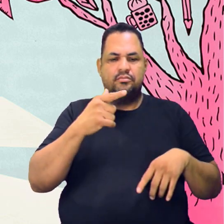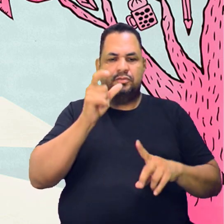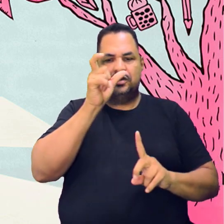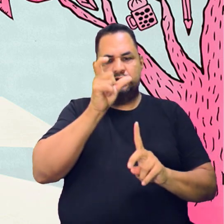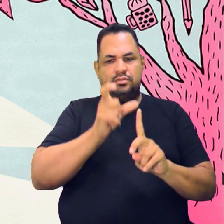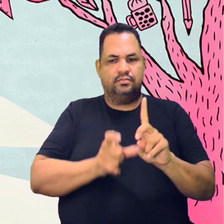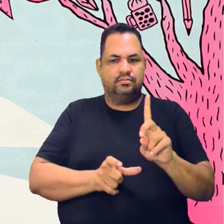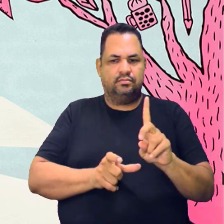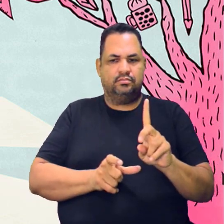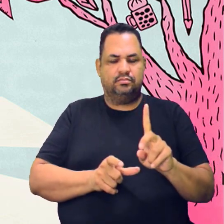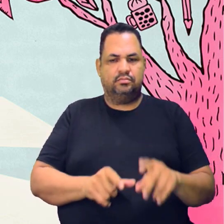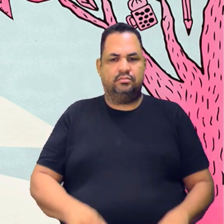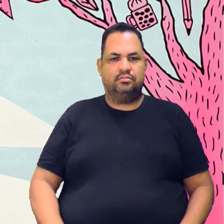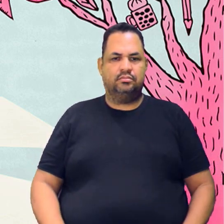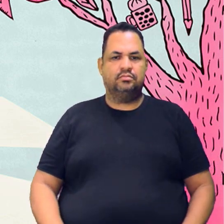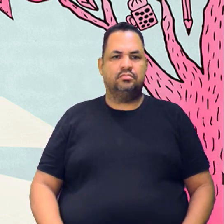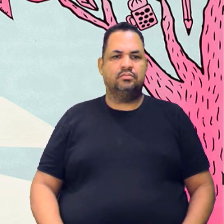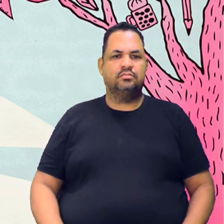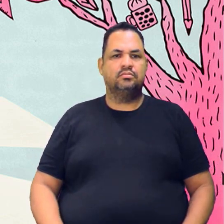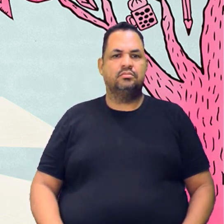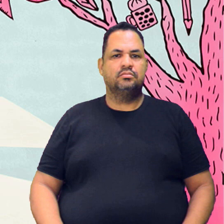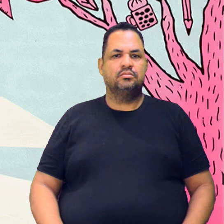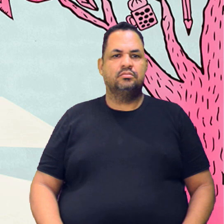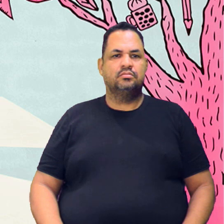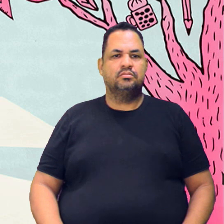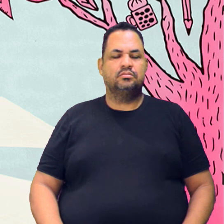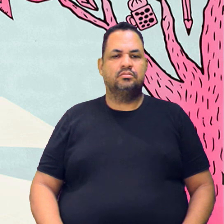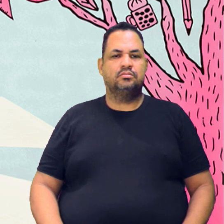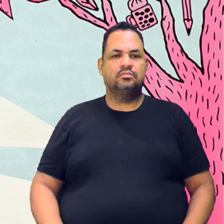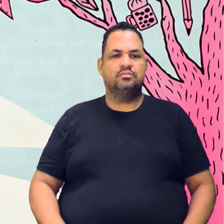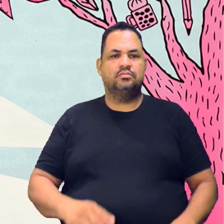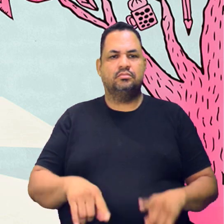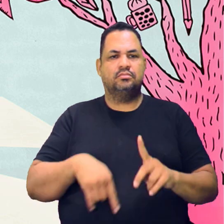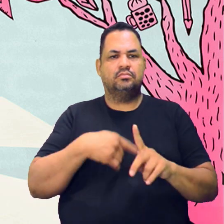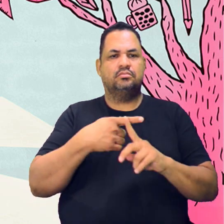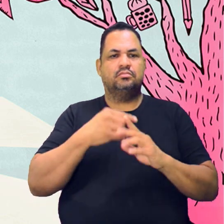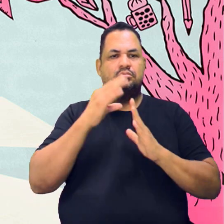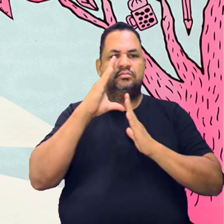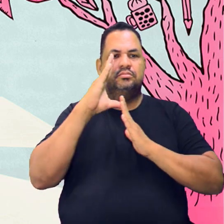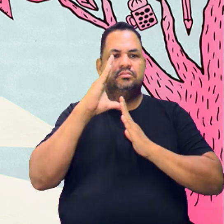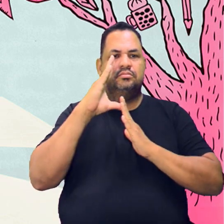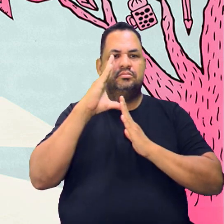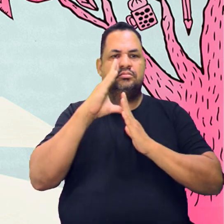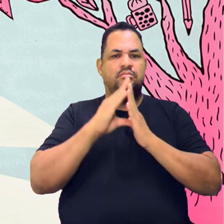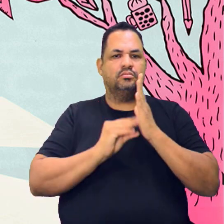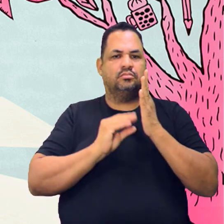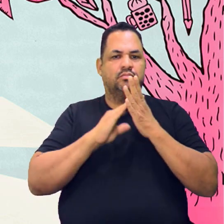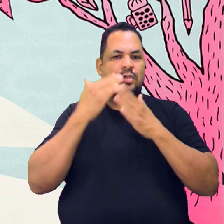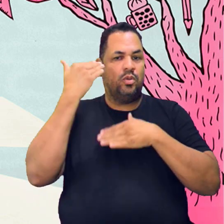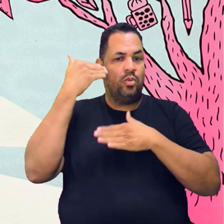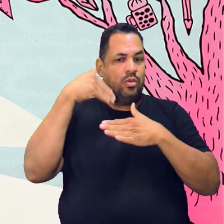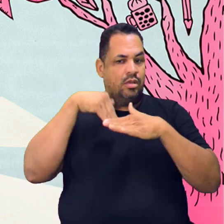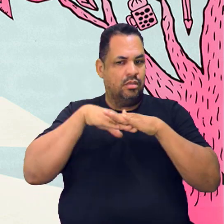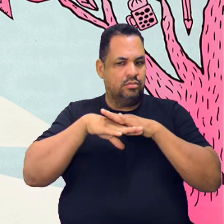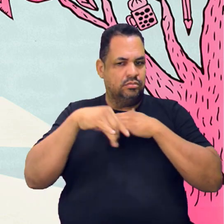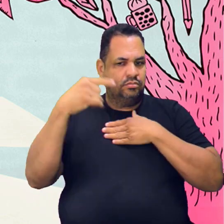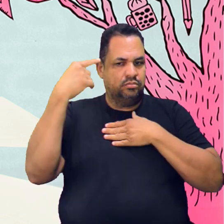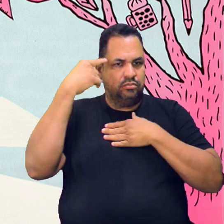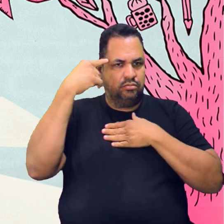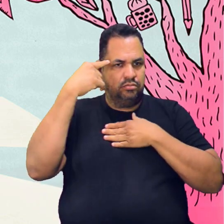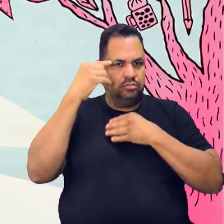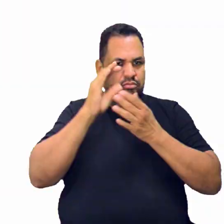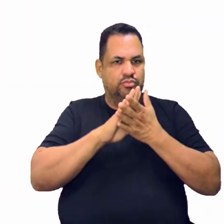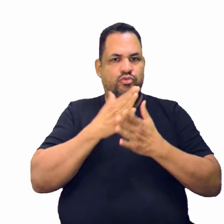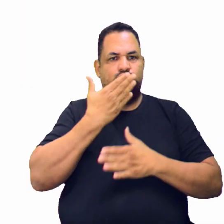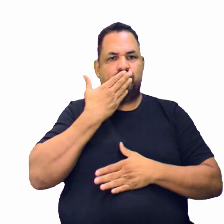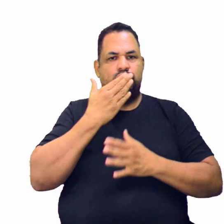sujeito. Belezinha? Mais um conteúdo para armazenar no seu HD. Tipos de